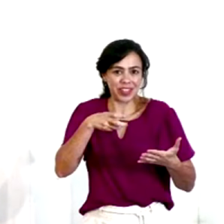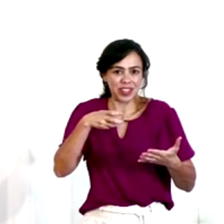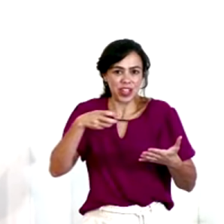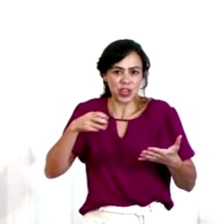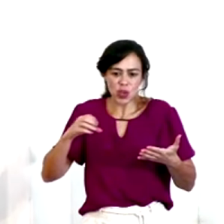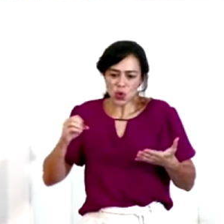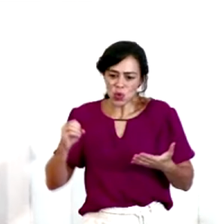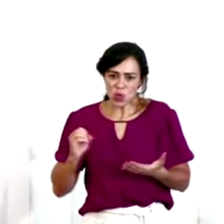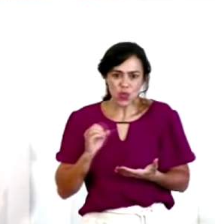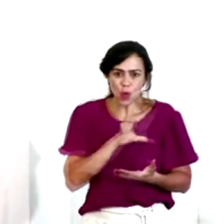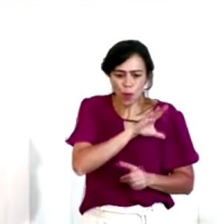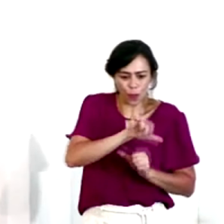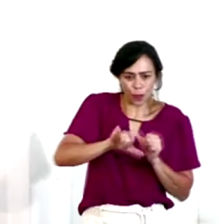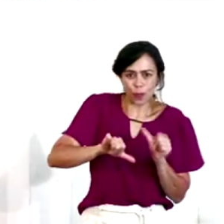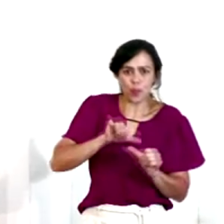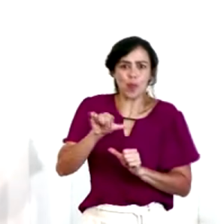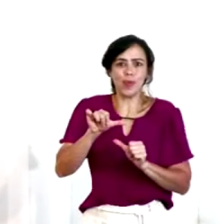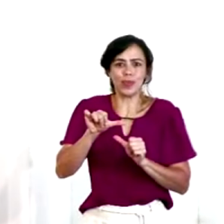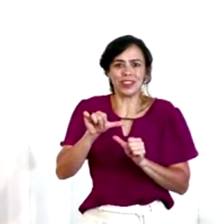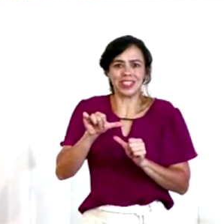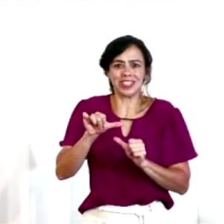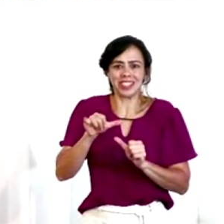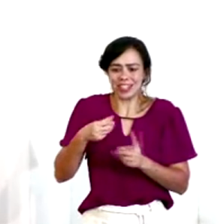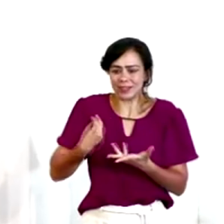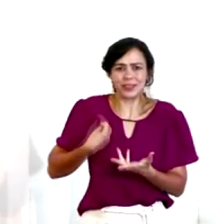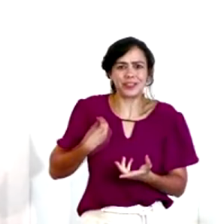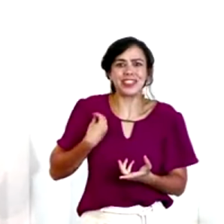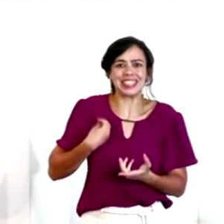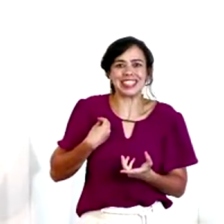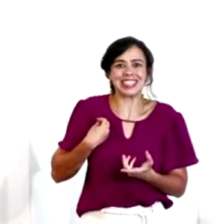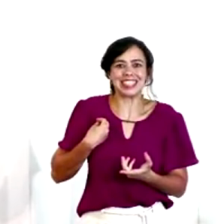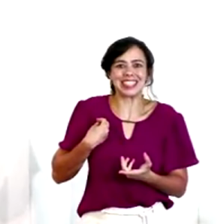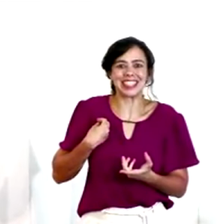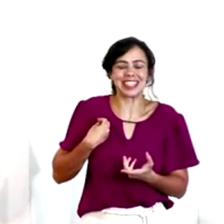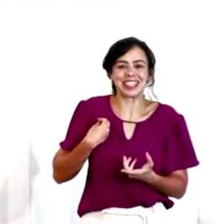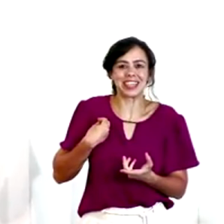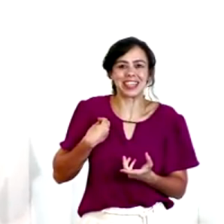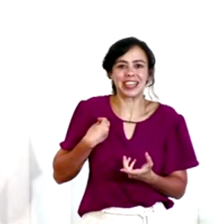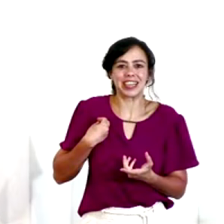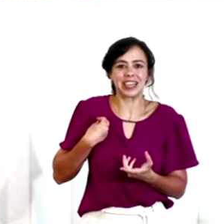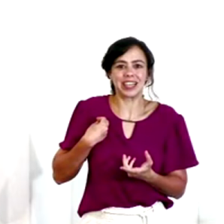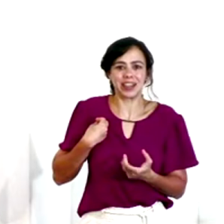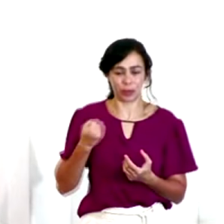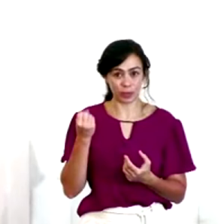povo clamando a Deus por uma nova restauração.